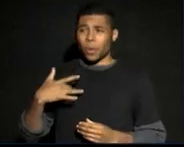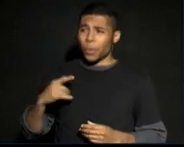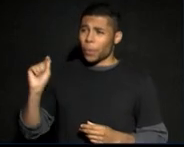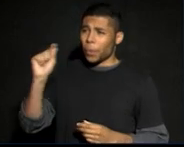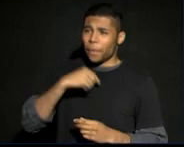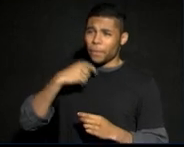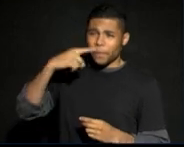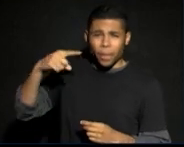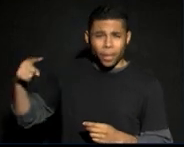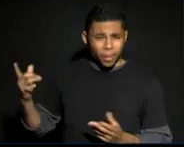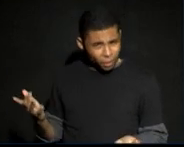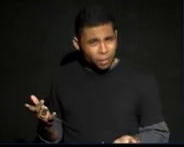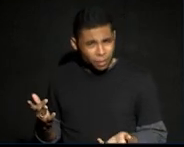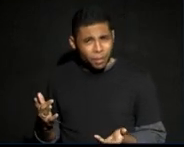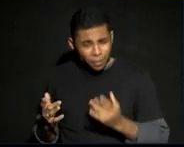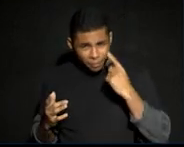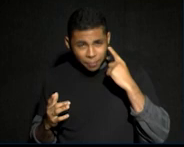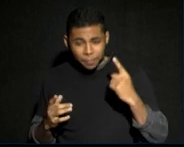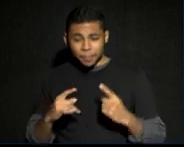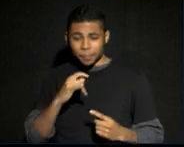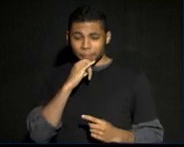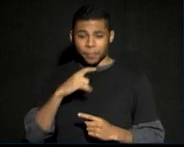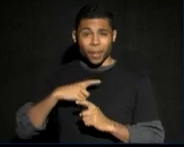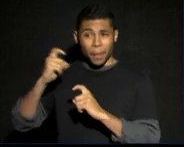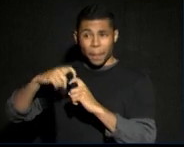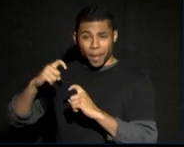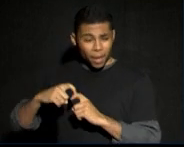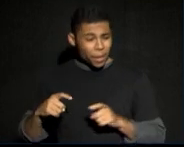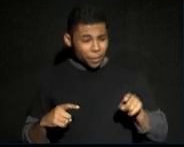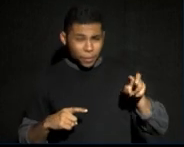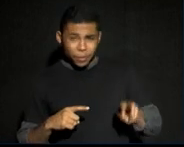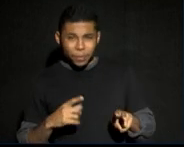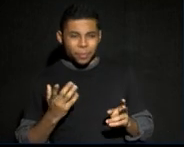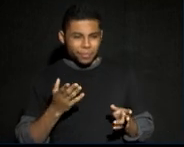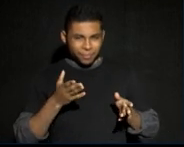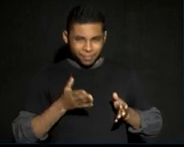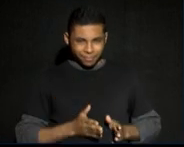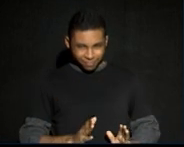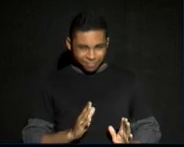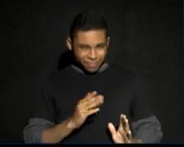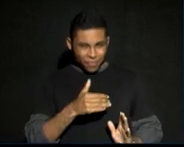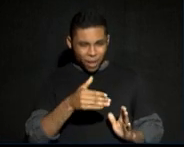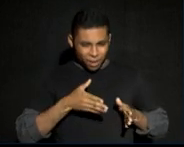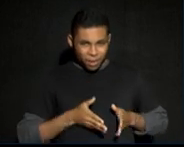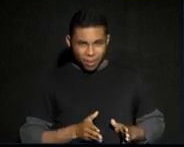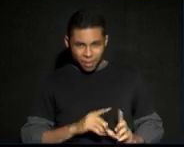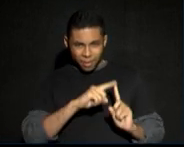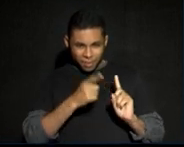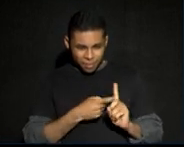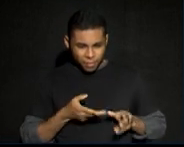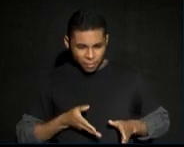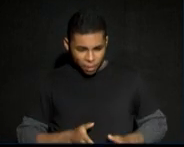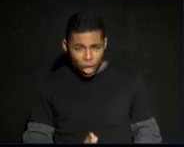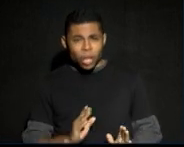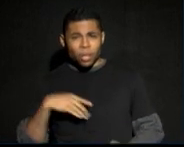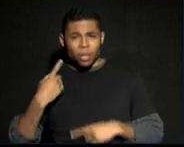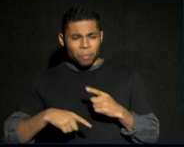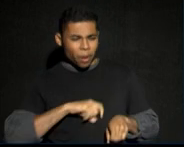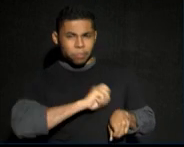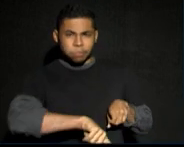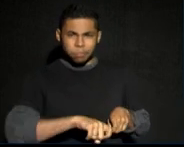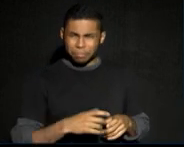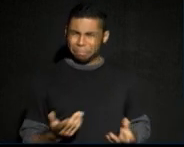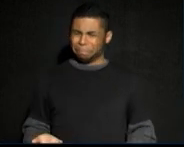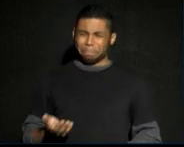na saúde a gente tá vendo médico estuprando paciente na hora do parto Então é quase a época das cavernas isso